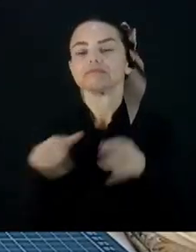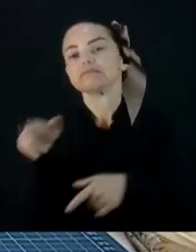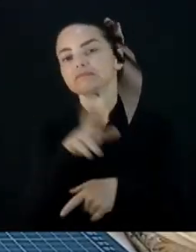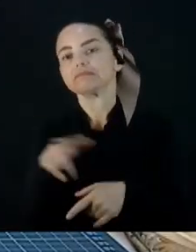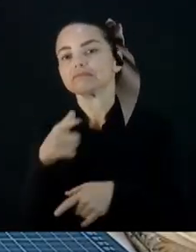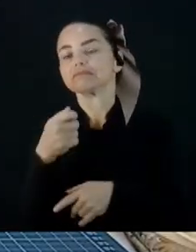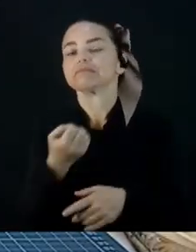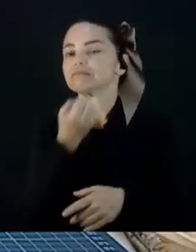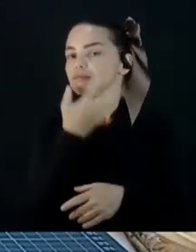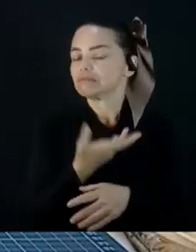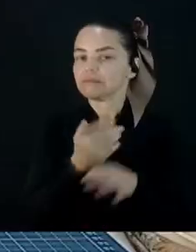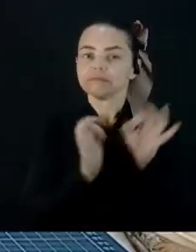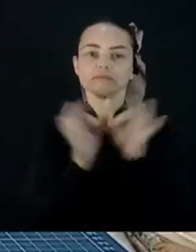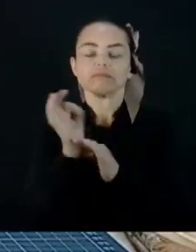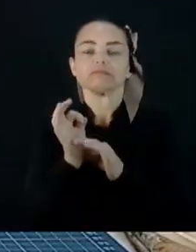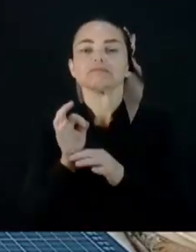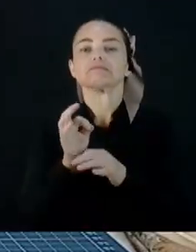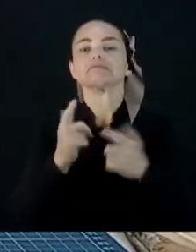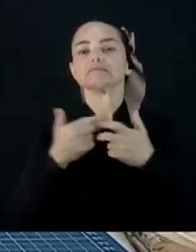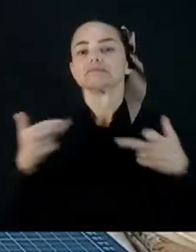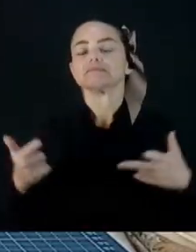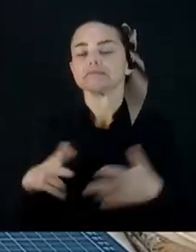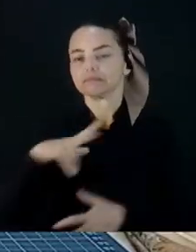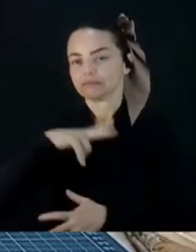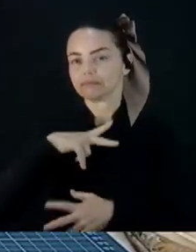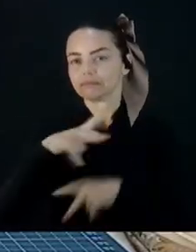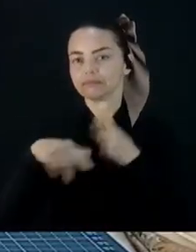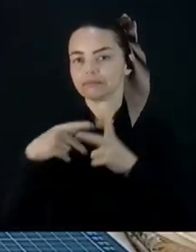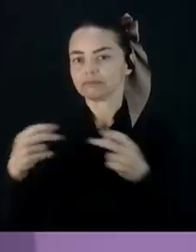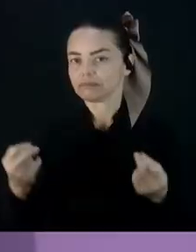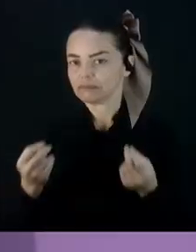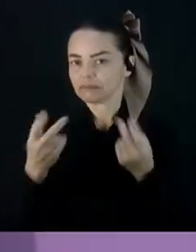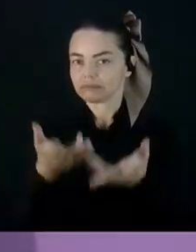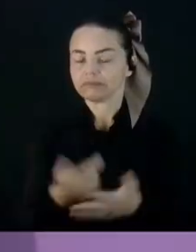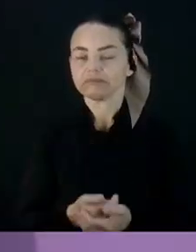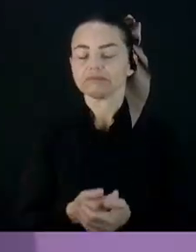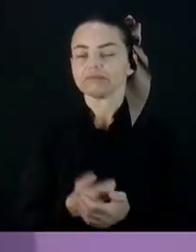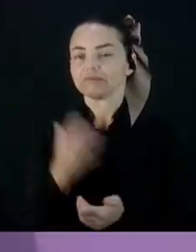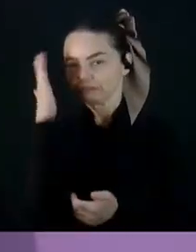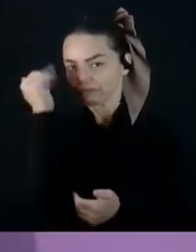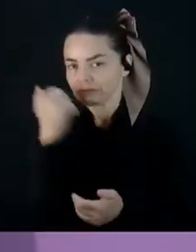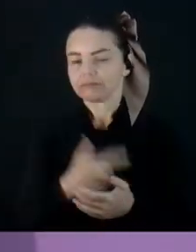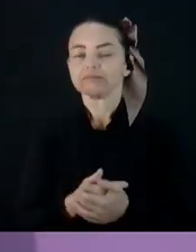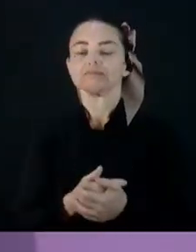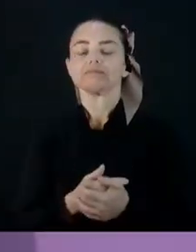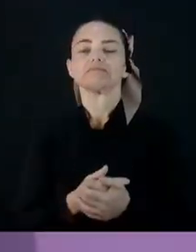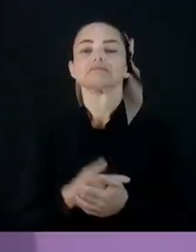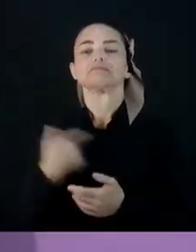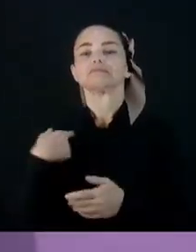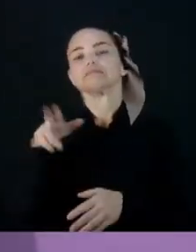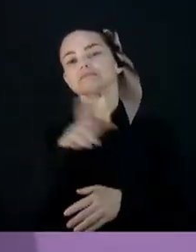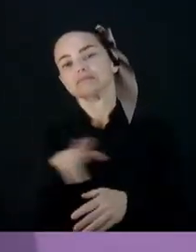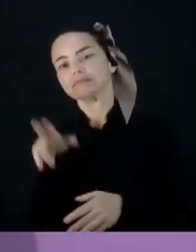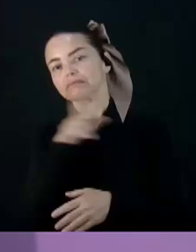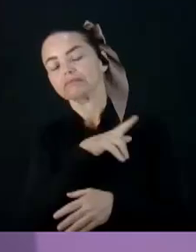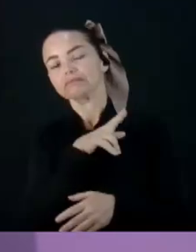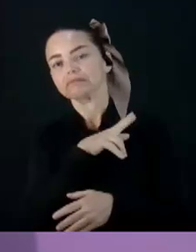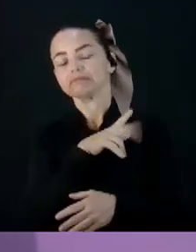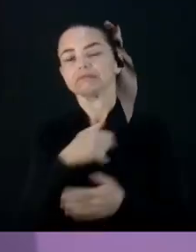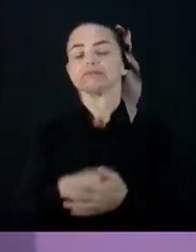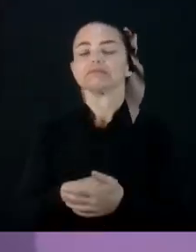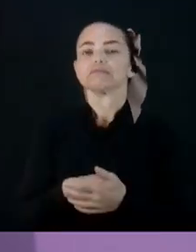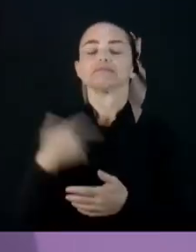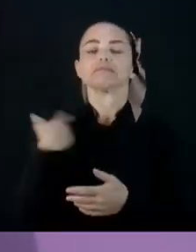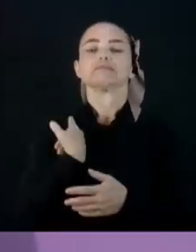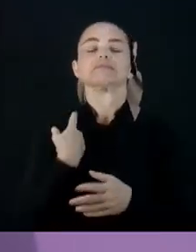organizar os objetos pessoais, presentear também alguém especial, quem sabe. Isso, ao invés da gente usar as embalagens tradicionais para presente,